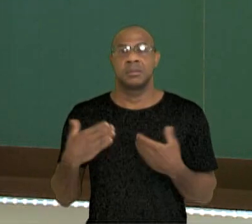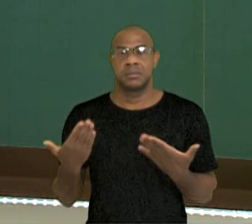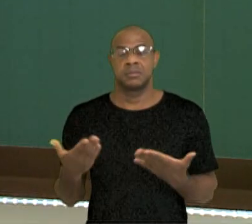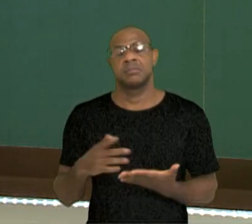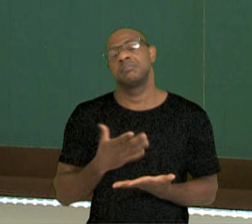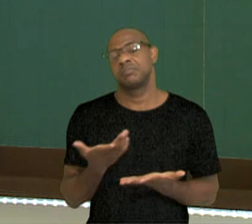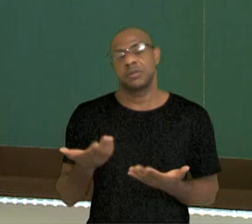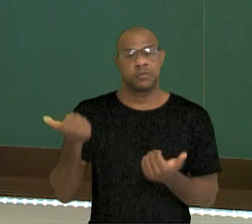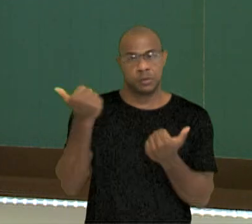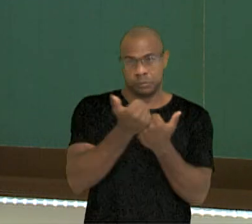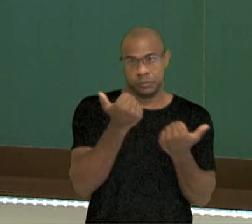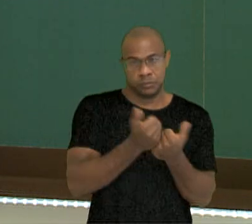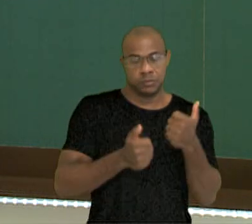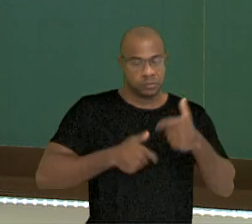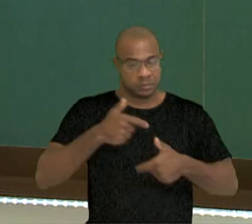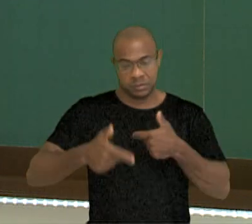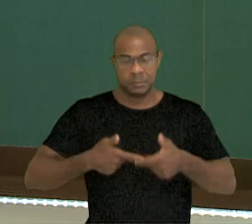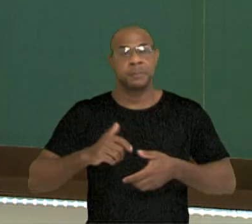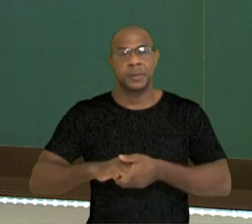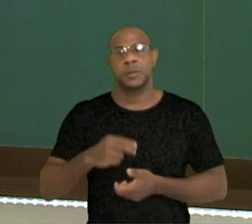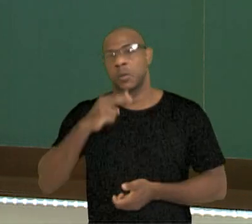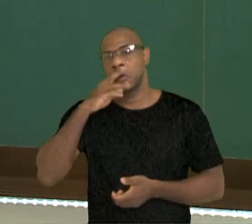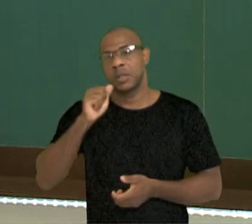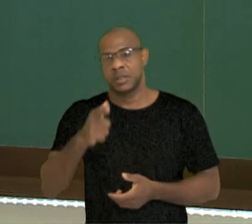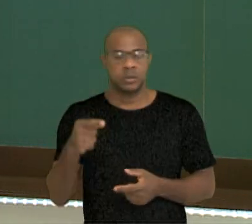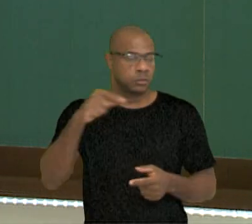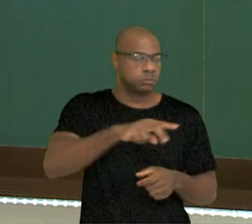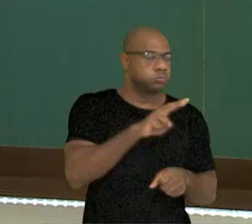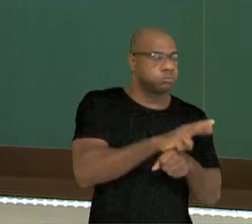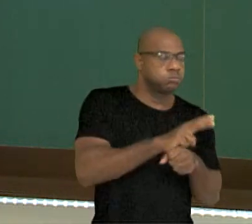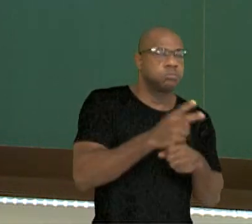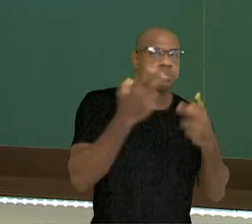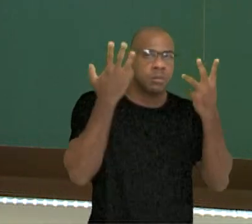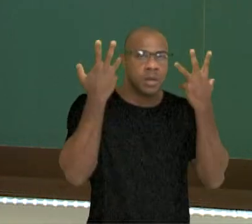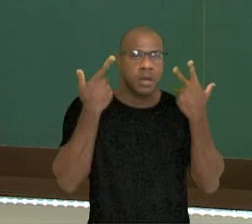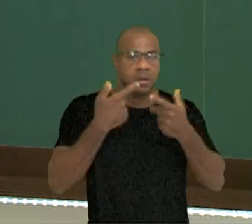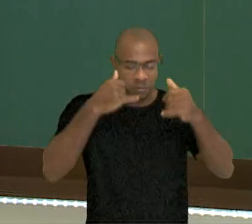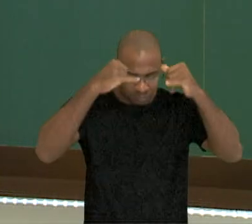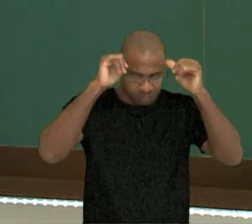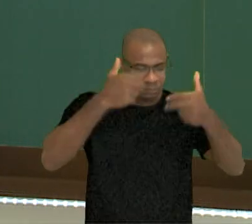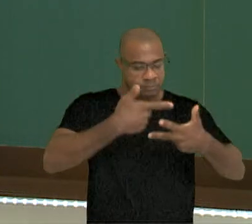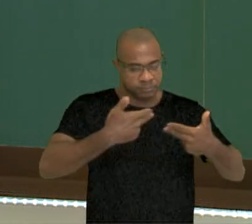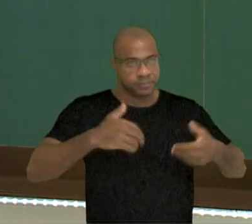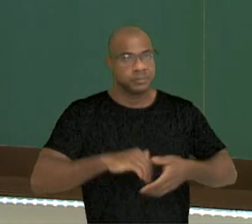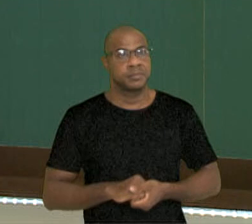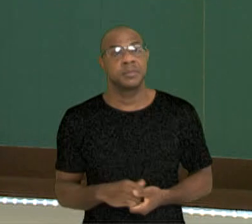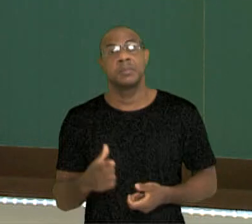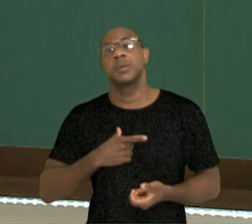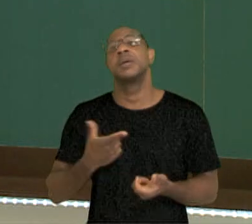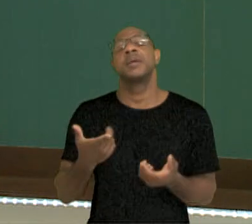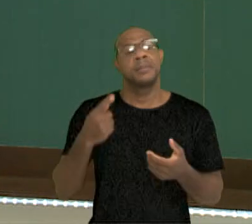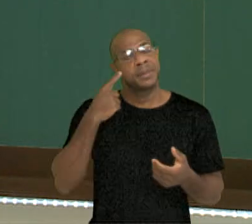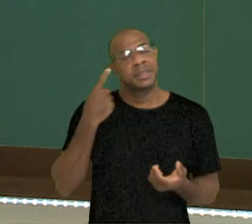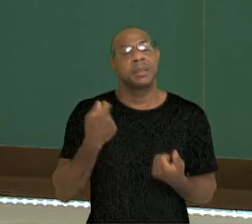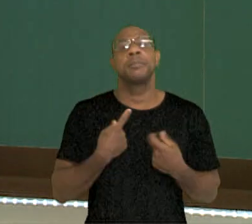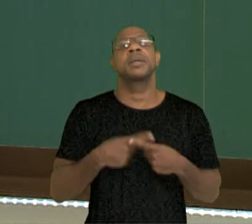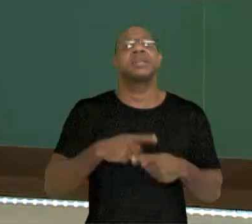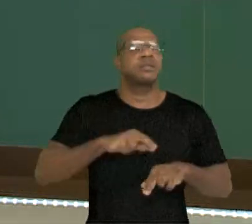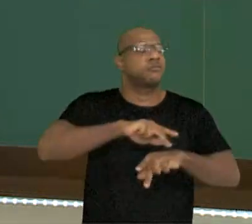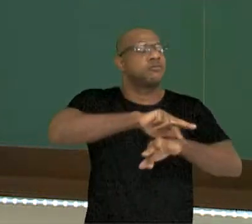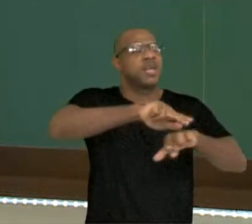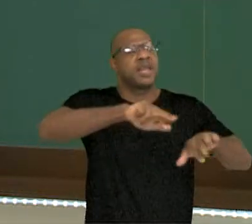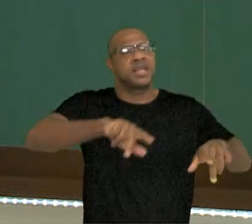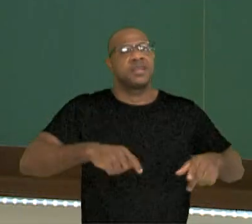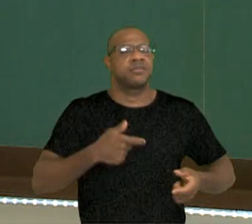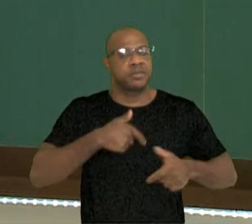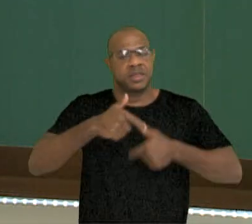da atividade do cultivo da cana. Certo? Então, interessante a gente pensar ali, daí por que eu tenho essa diversidade de atividades econômicas. E